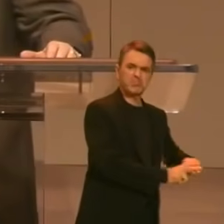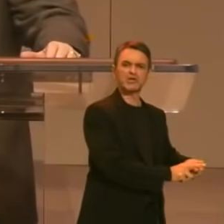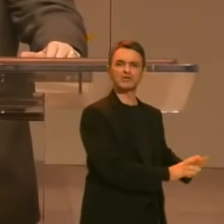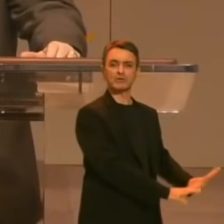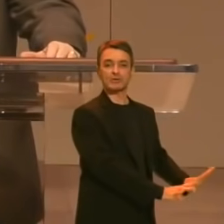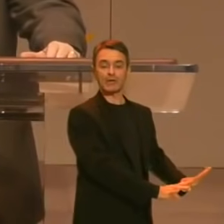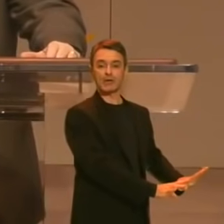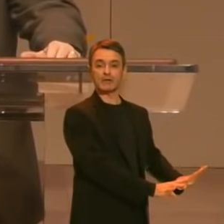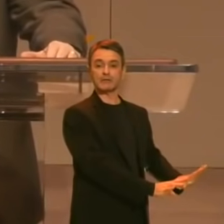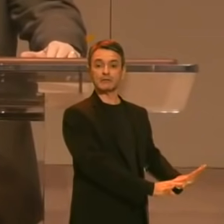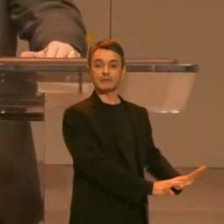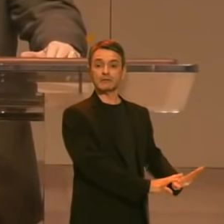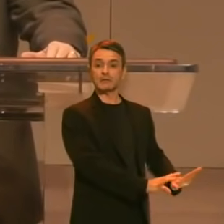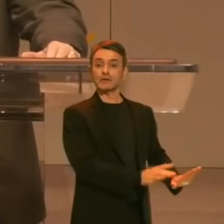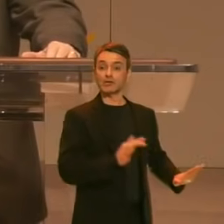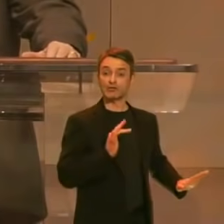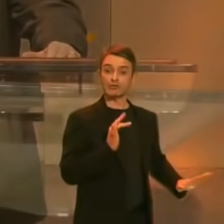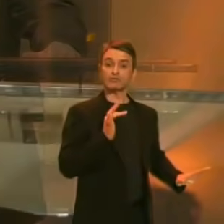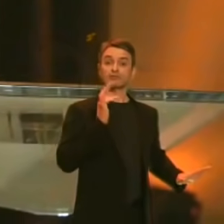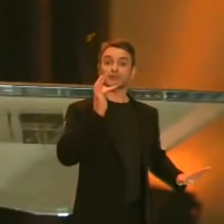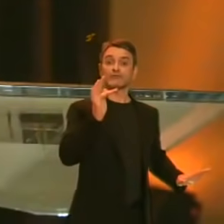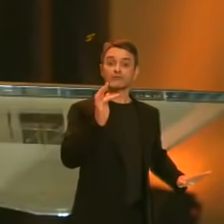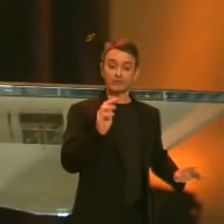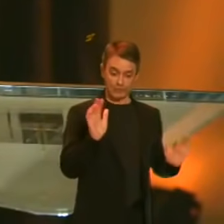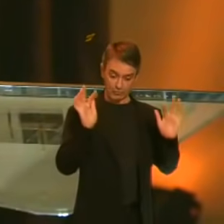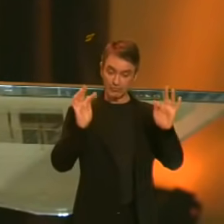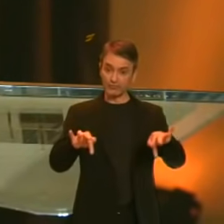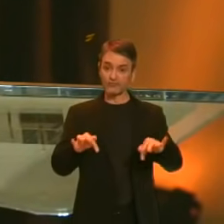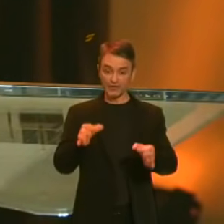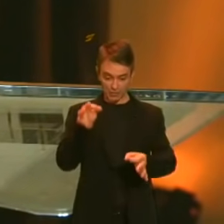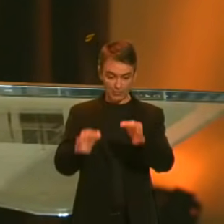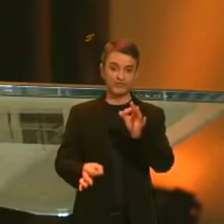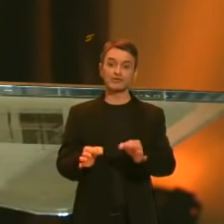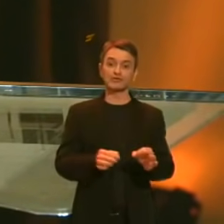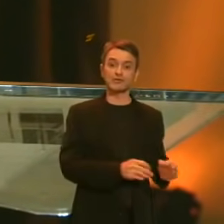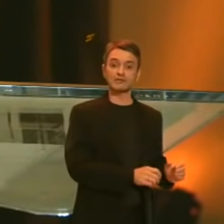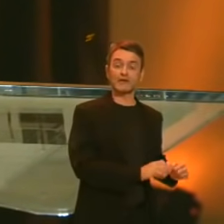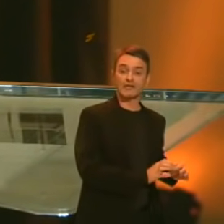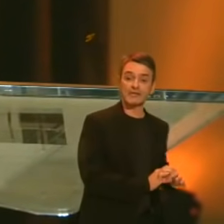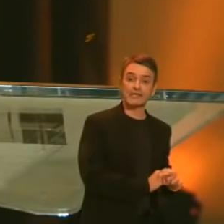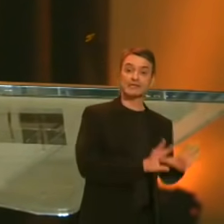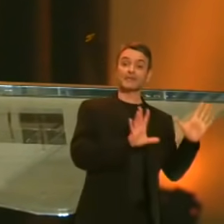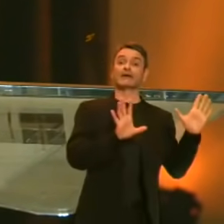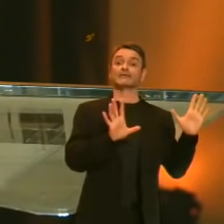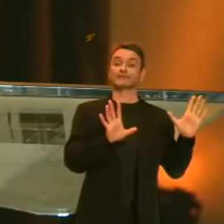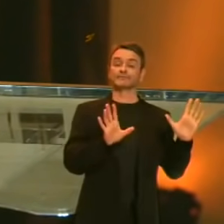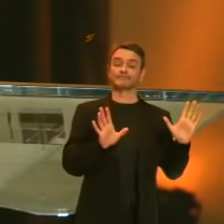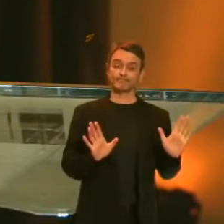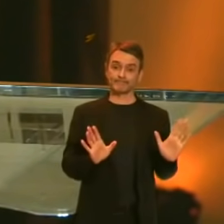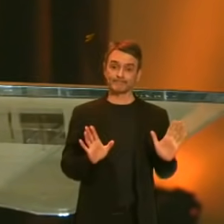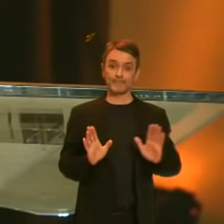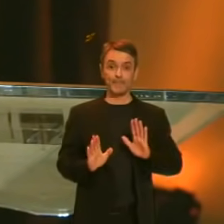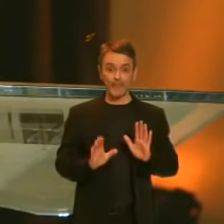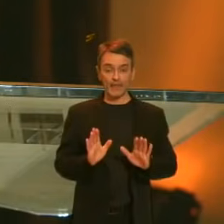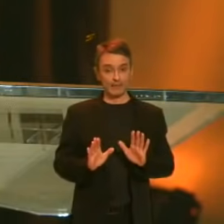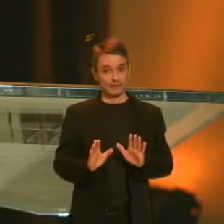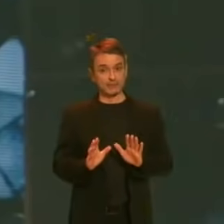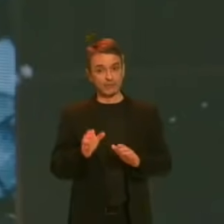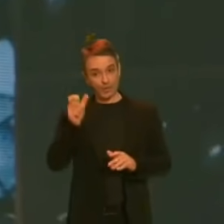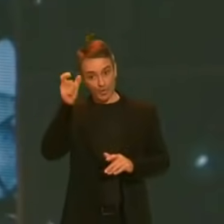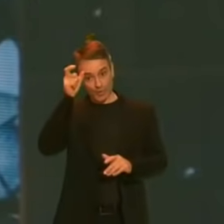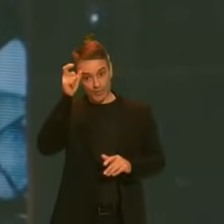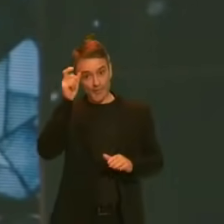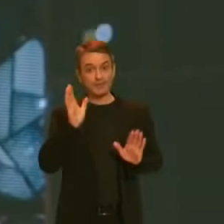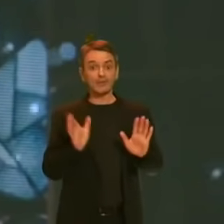reservados para o juízo. E esse mesmo abismo servirá para aprisionar Satanás durante